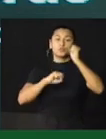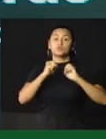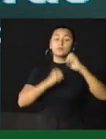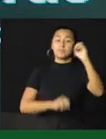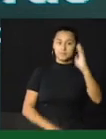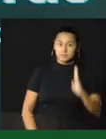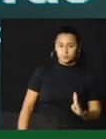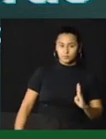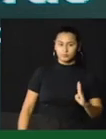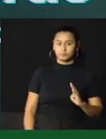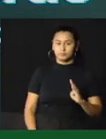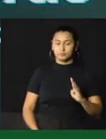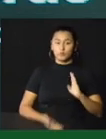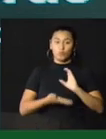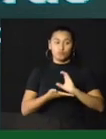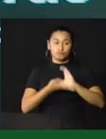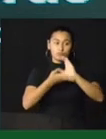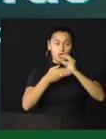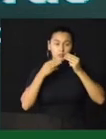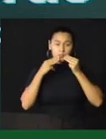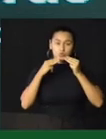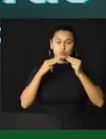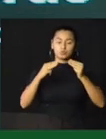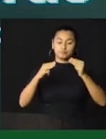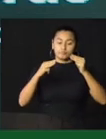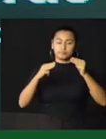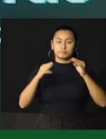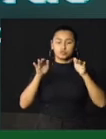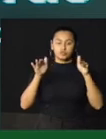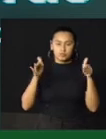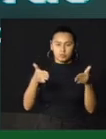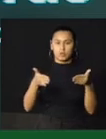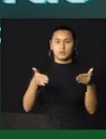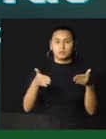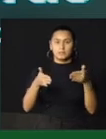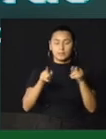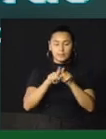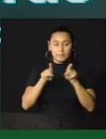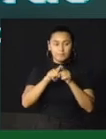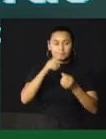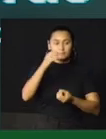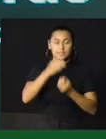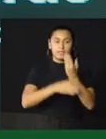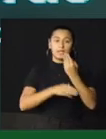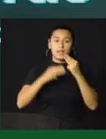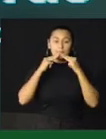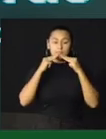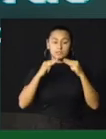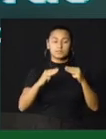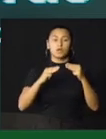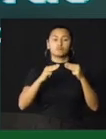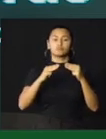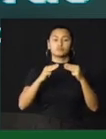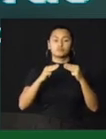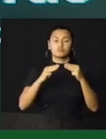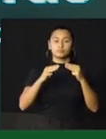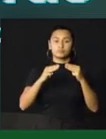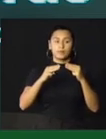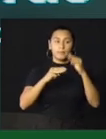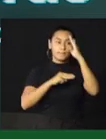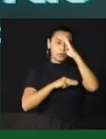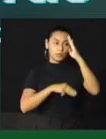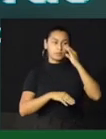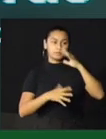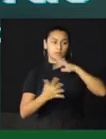missões eh centrais e entre essas missões Claro a missão eh fundamental da